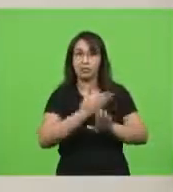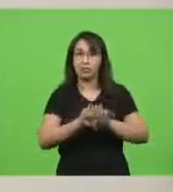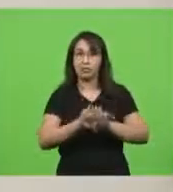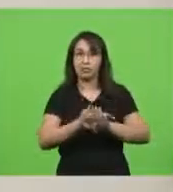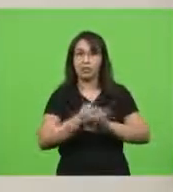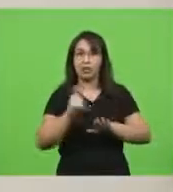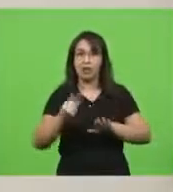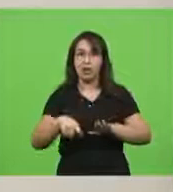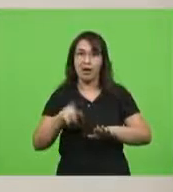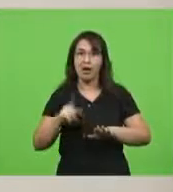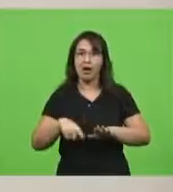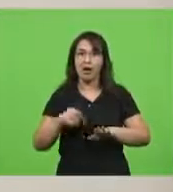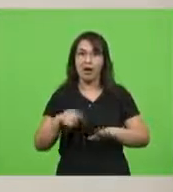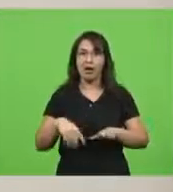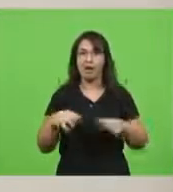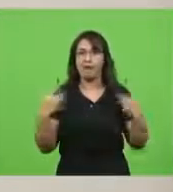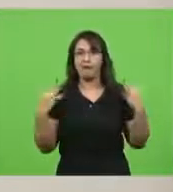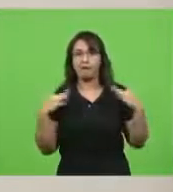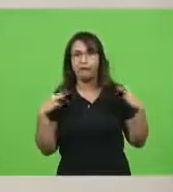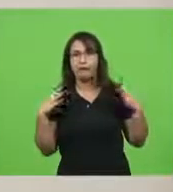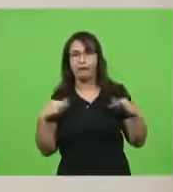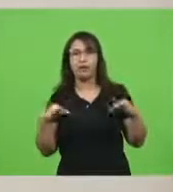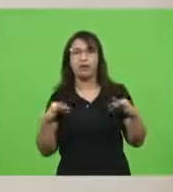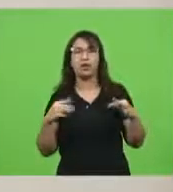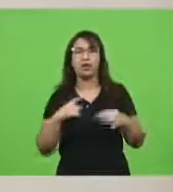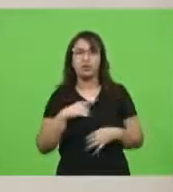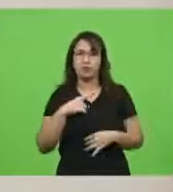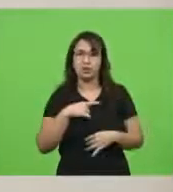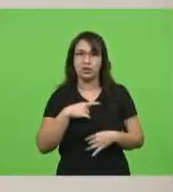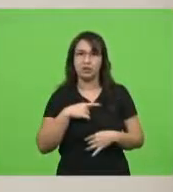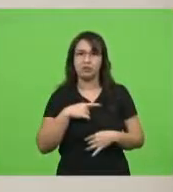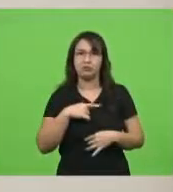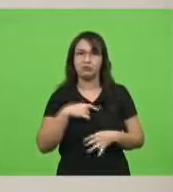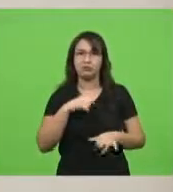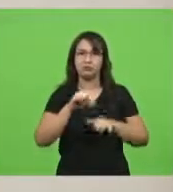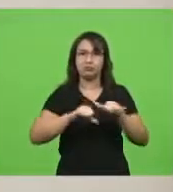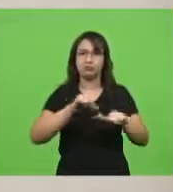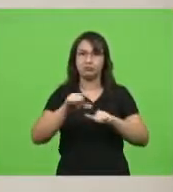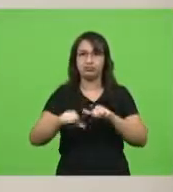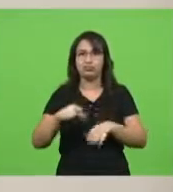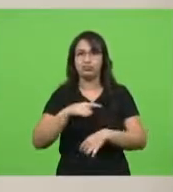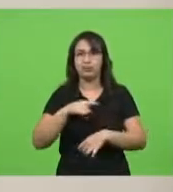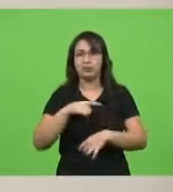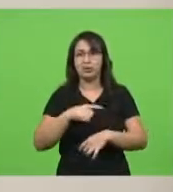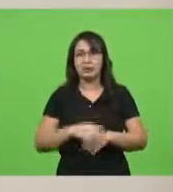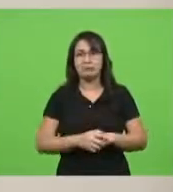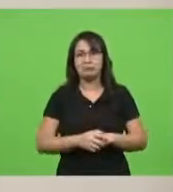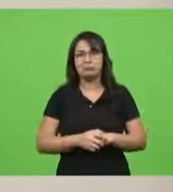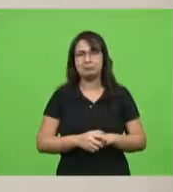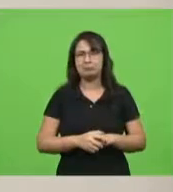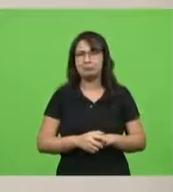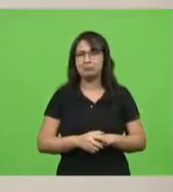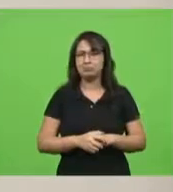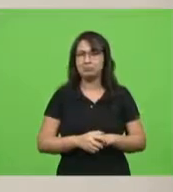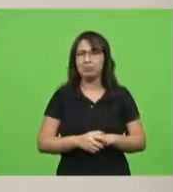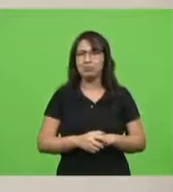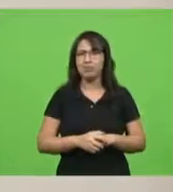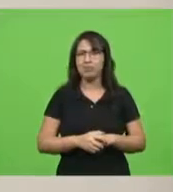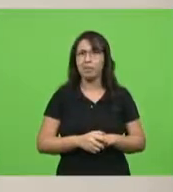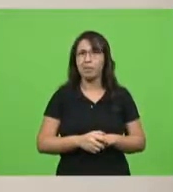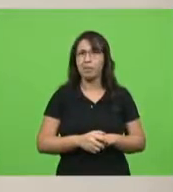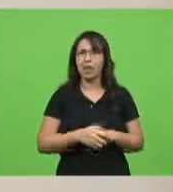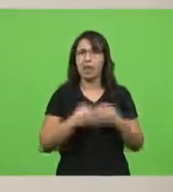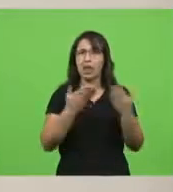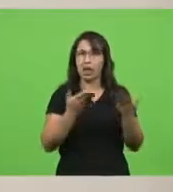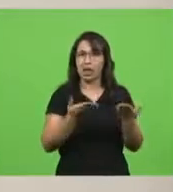é férias, enfim, todo aquele revezamento necessário. Ocorre, coronel Charles, que em São Cristóvão do Sul